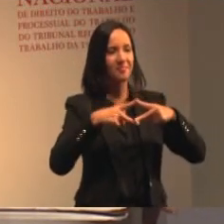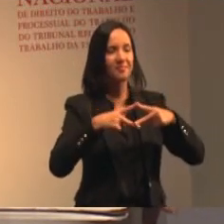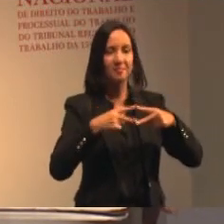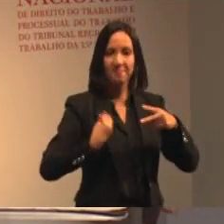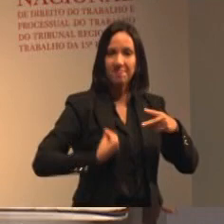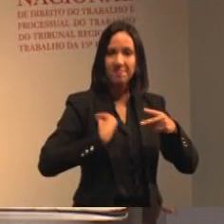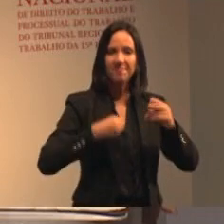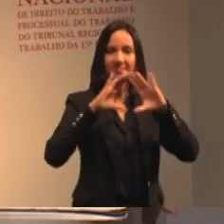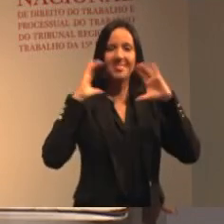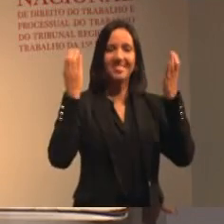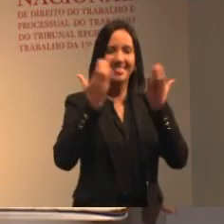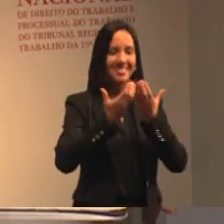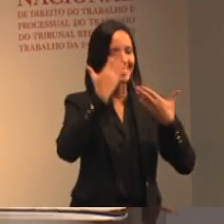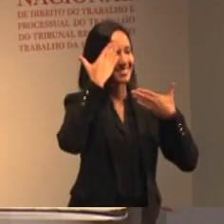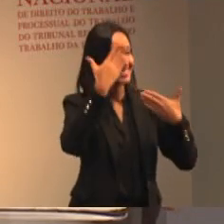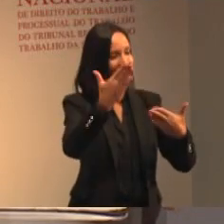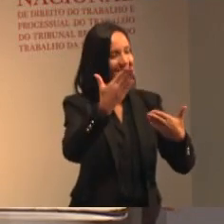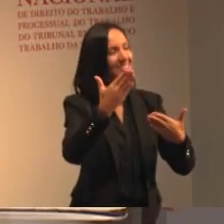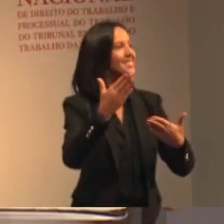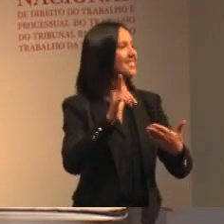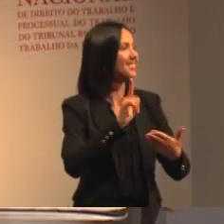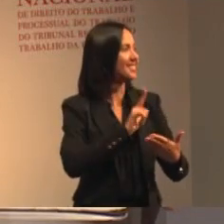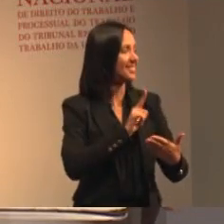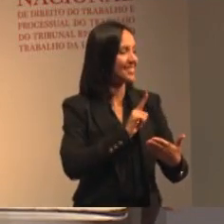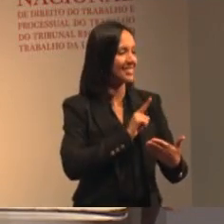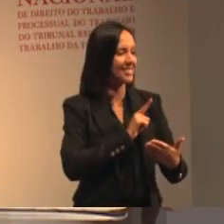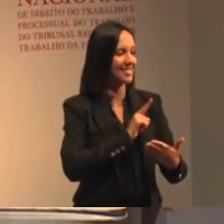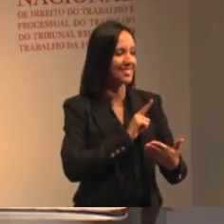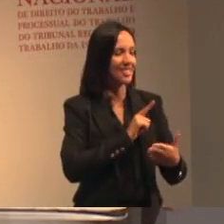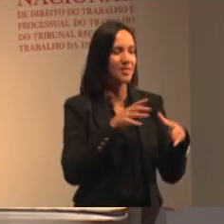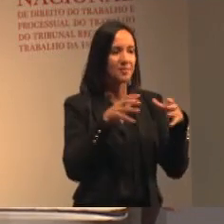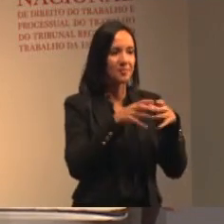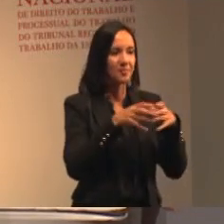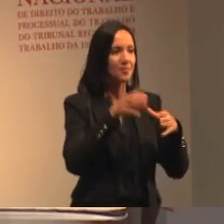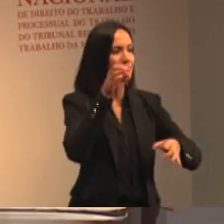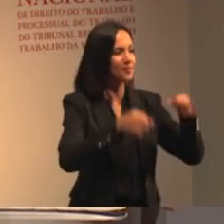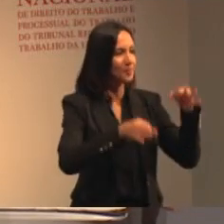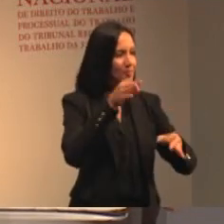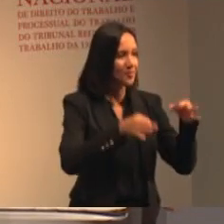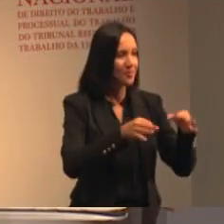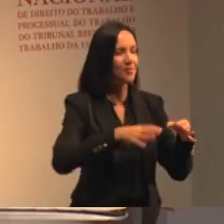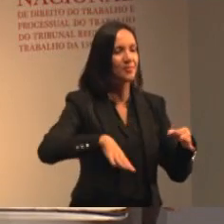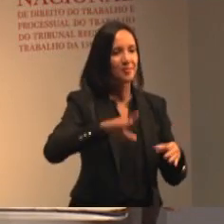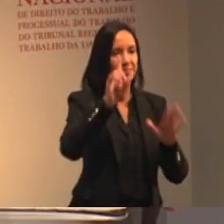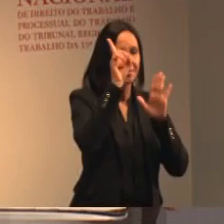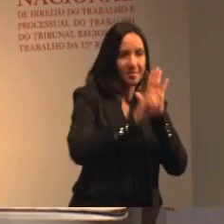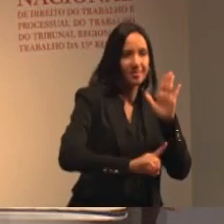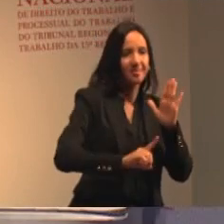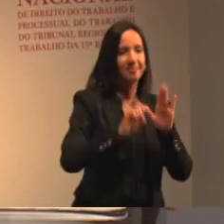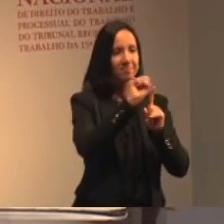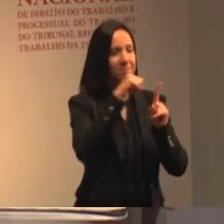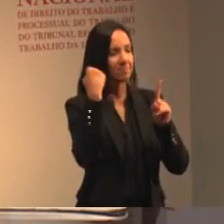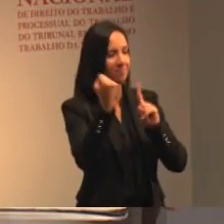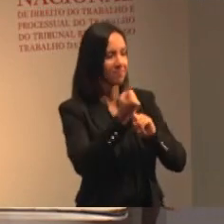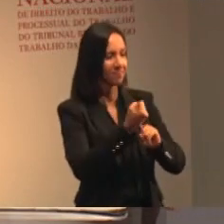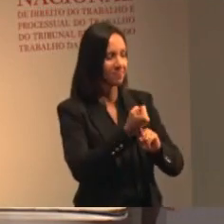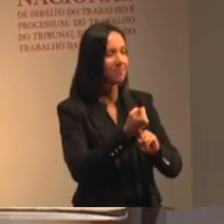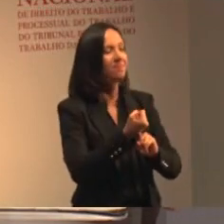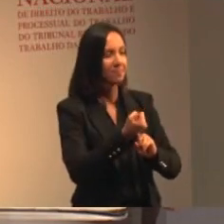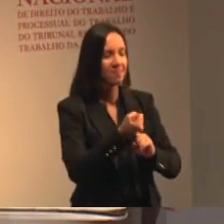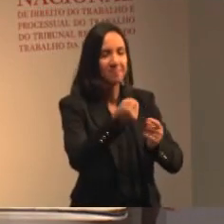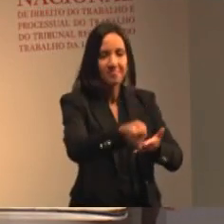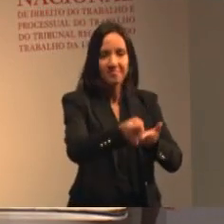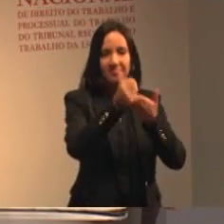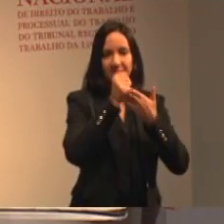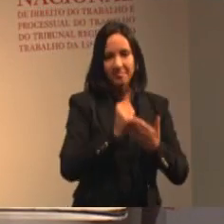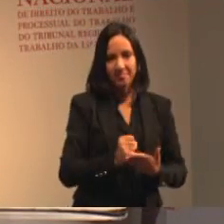conclave. Agradecer também ao Instituto Jurídico Incentivo de Direito Social, o INGEEDS, pelo